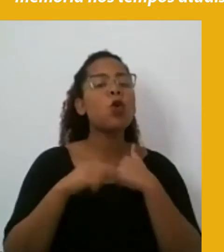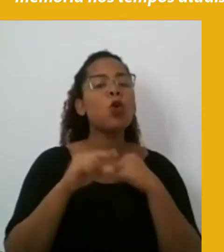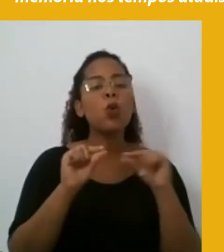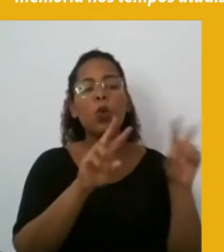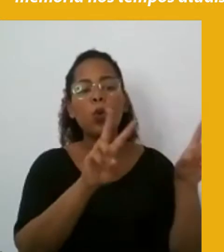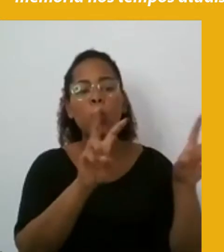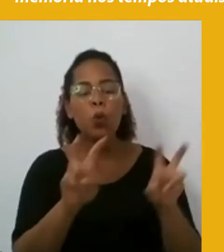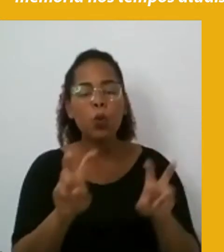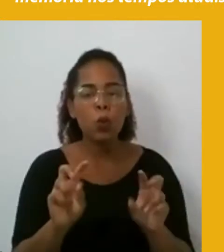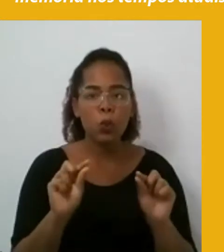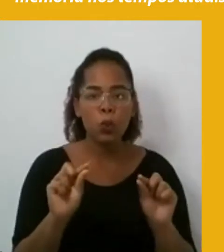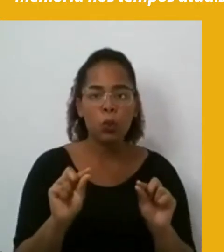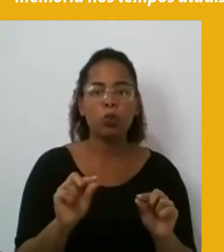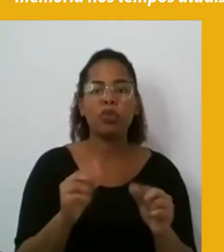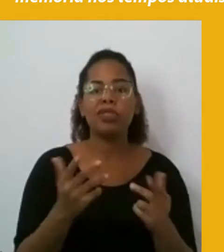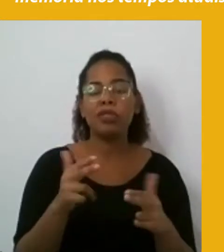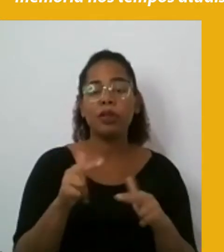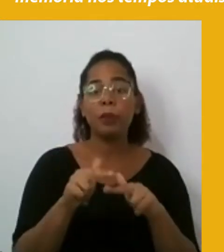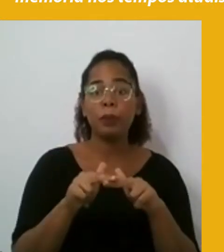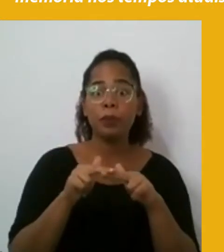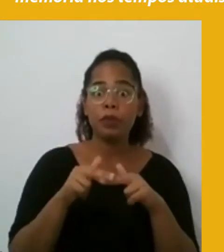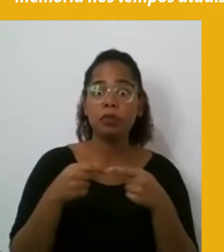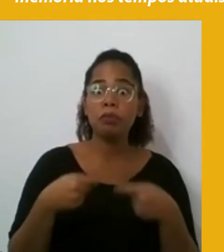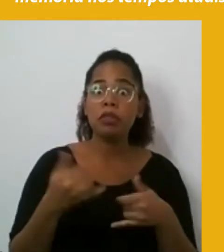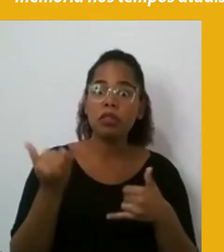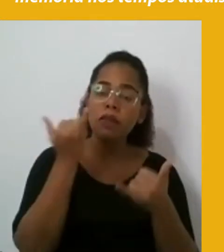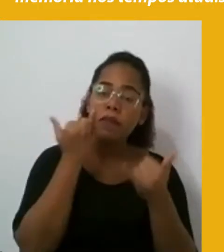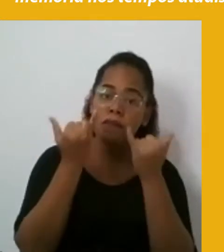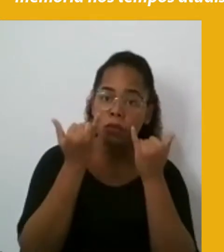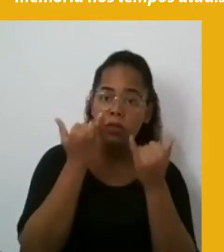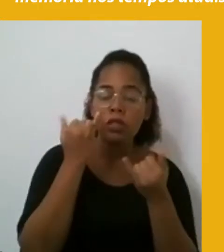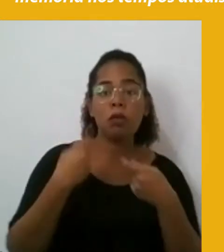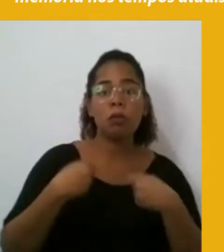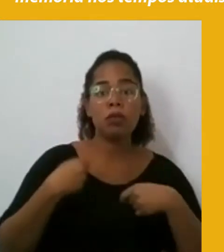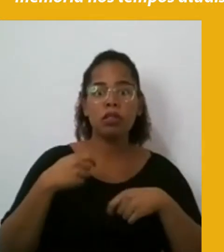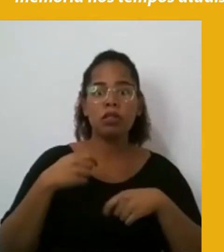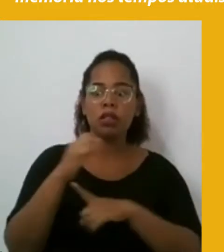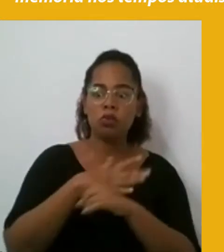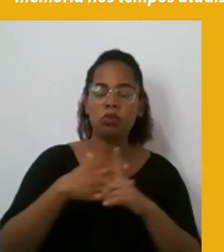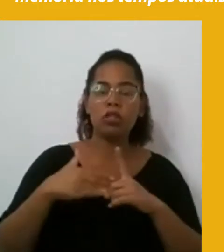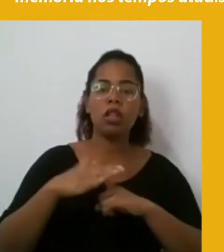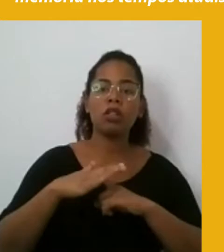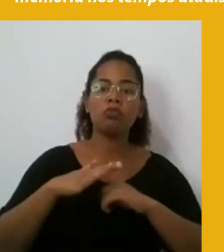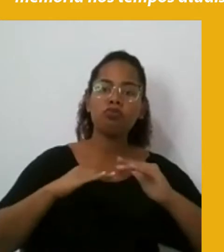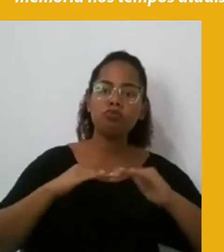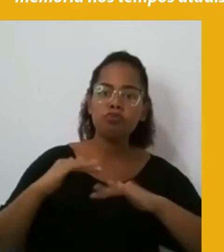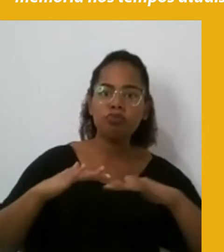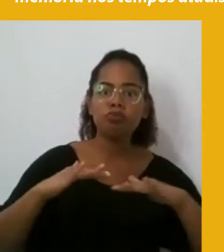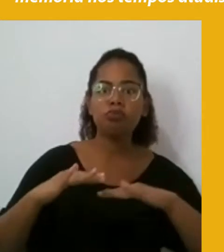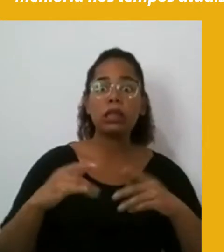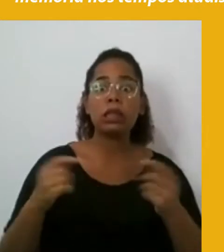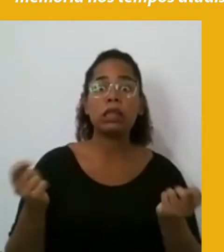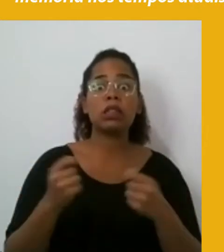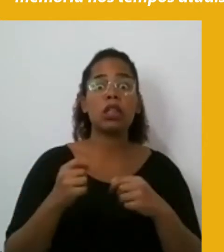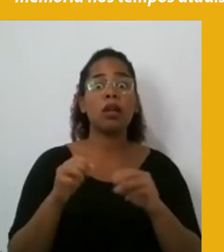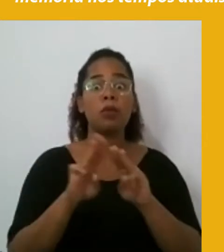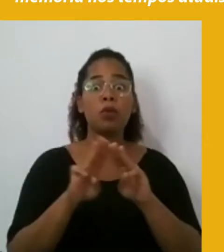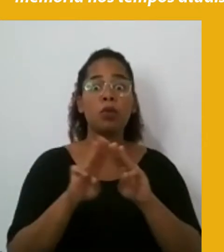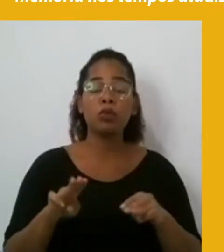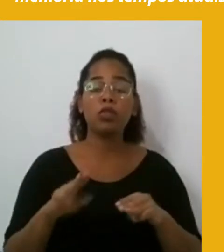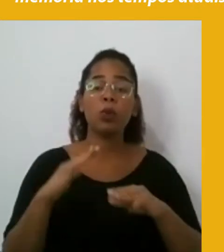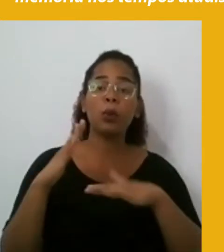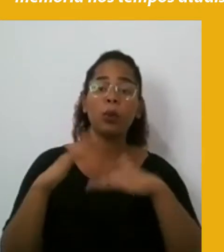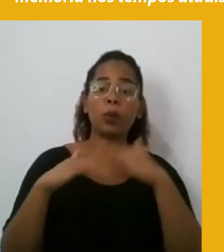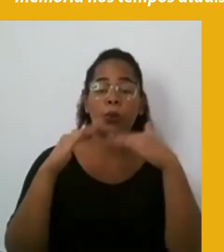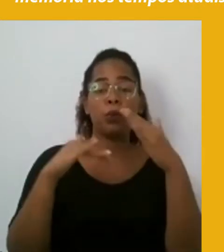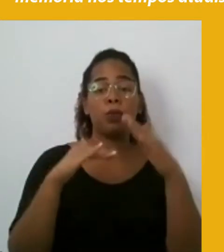conhecimentos, mais esse museu terá dado um passo desse momento complexo. E parem, por favor, de pensar